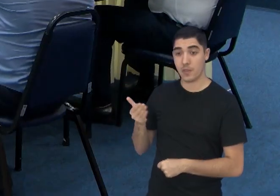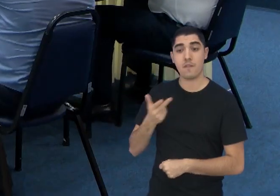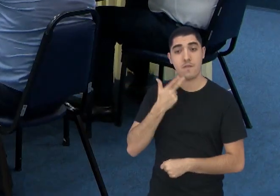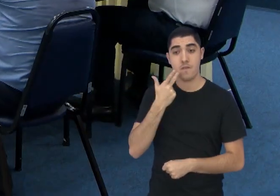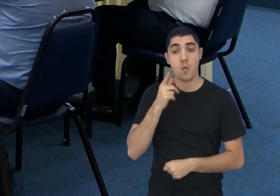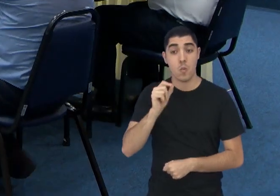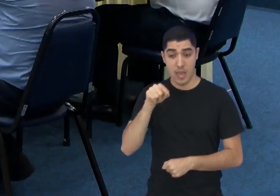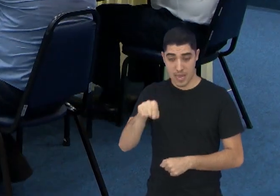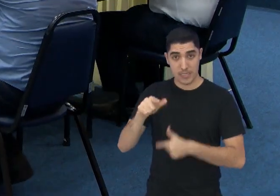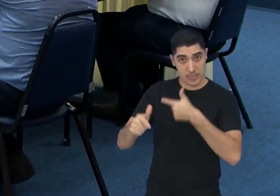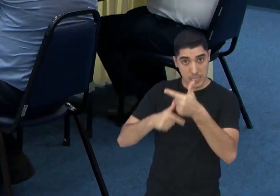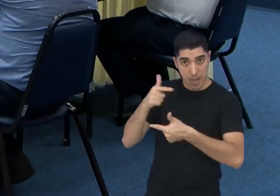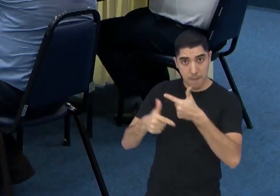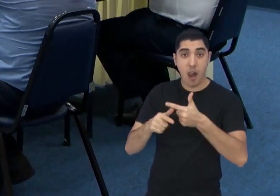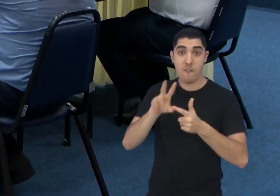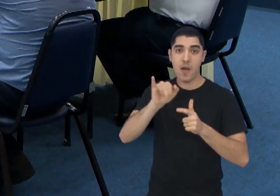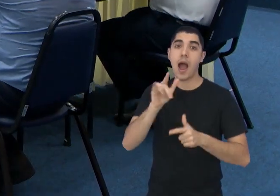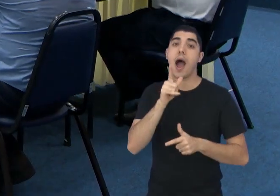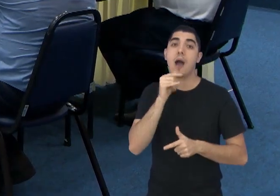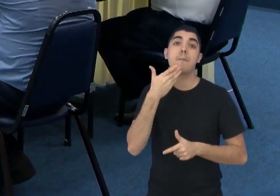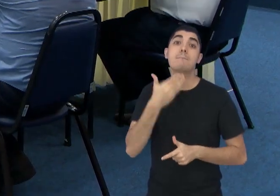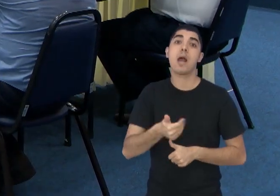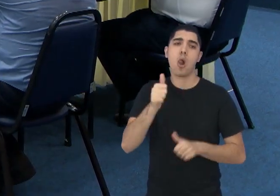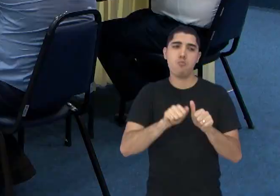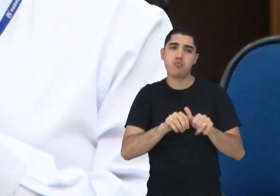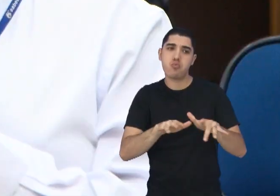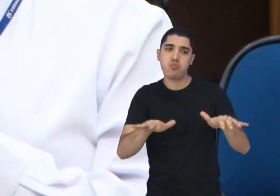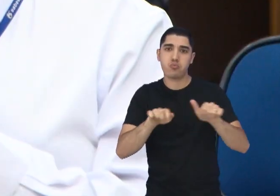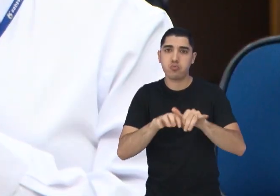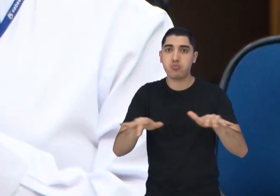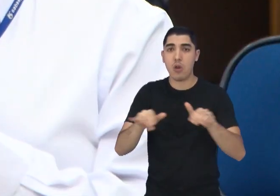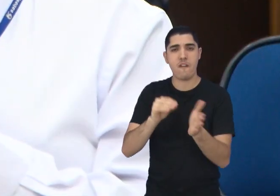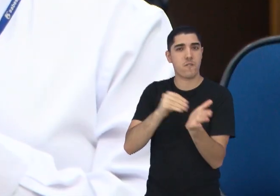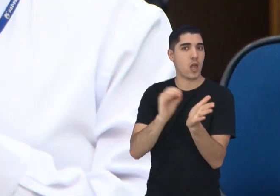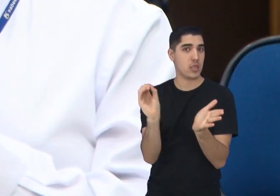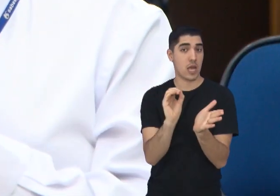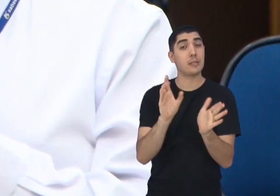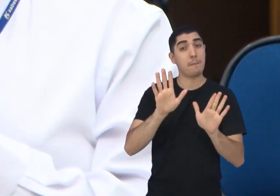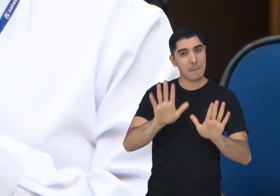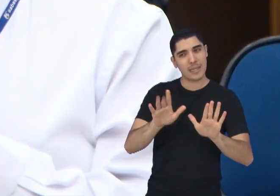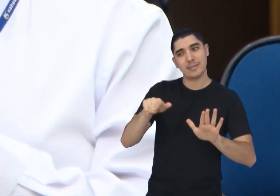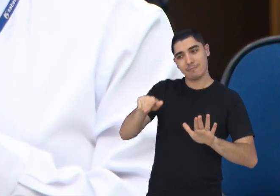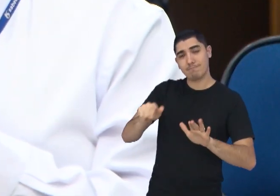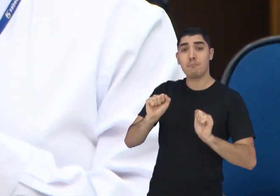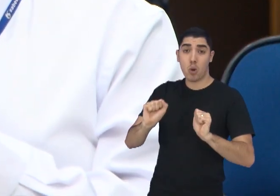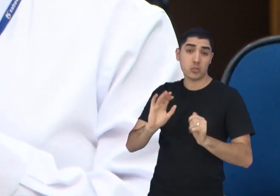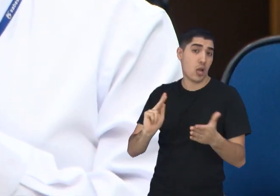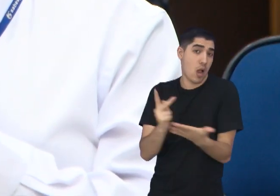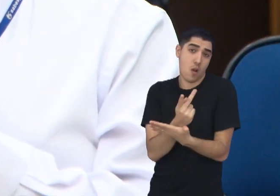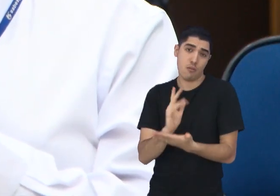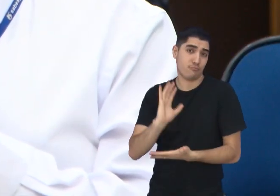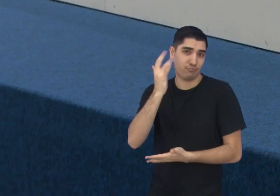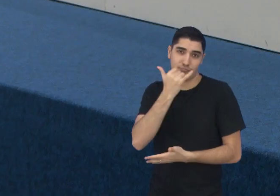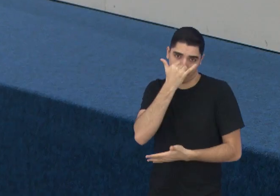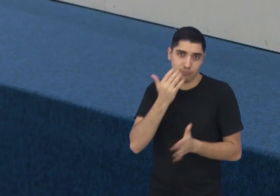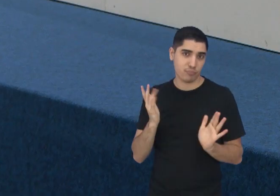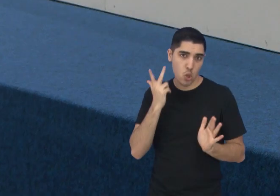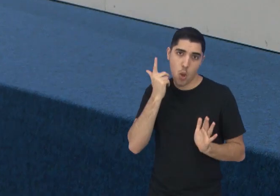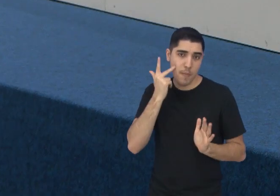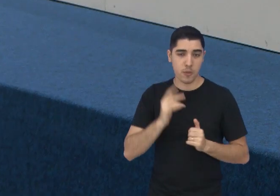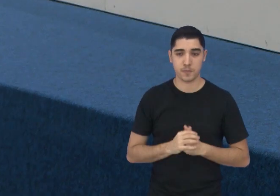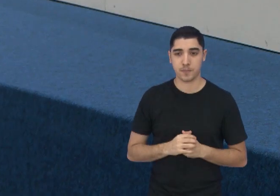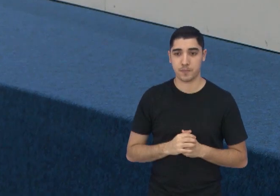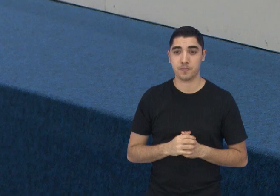a distribuição de água será melhorada, apesar de todos os sistemas serem passíveis de erros, segundo ele. As